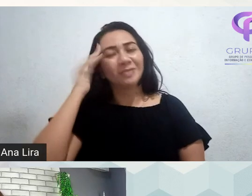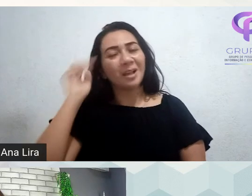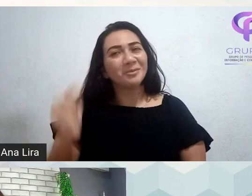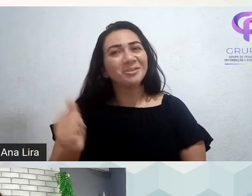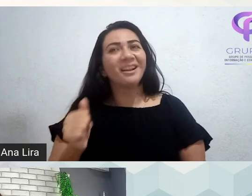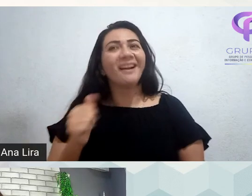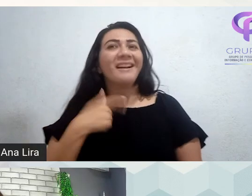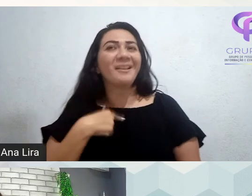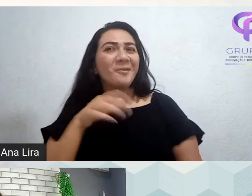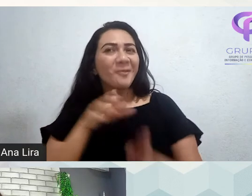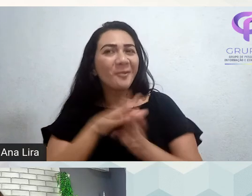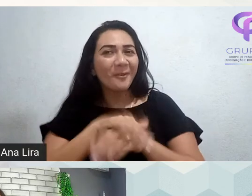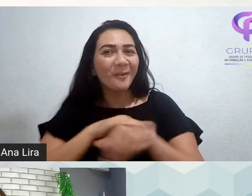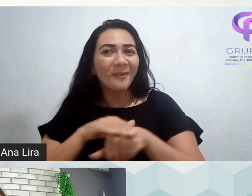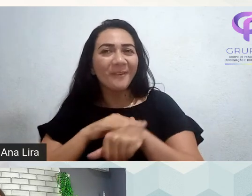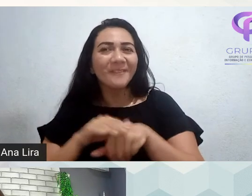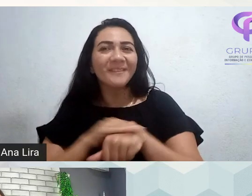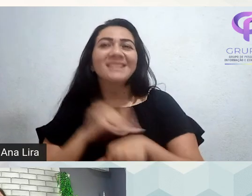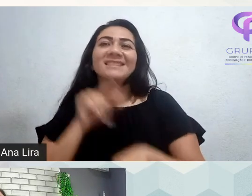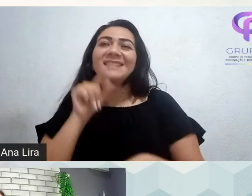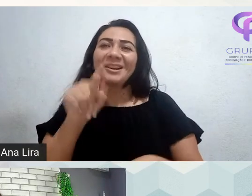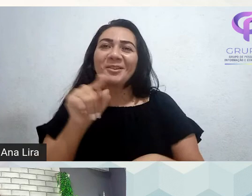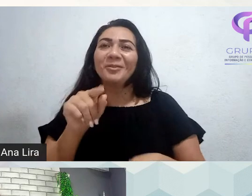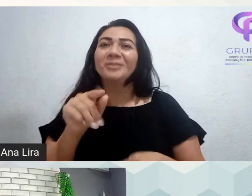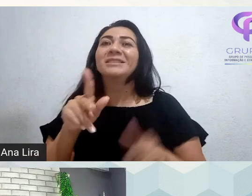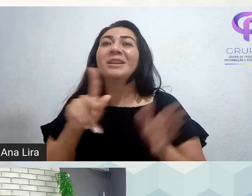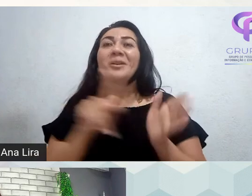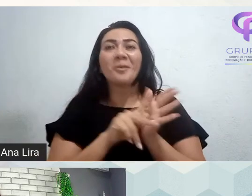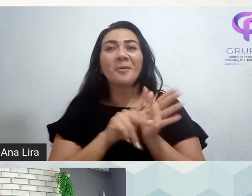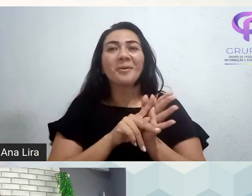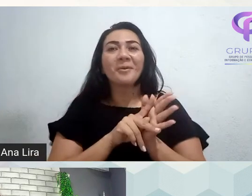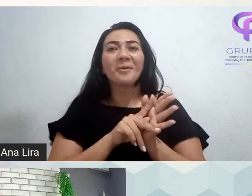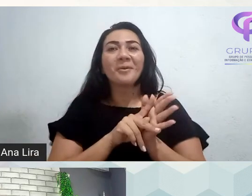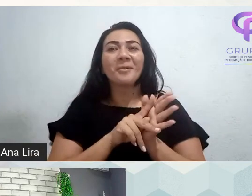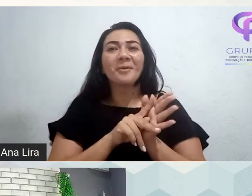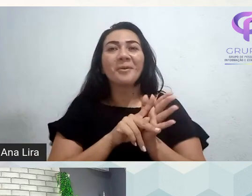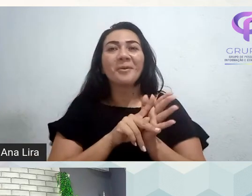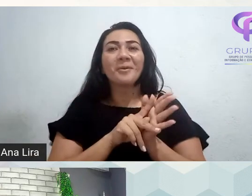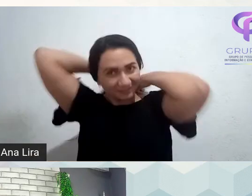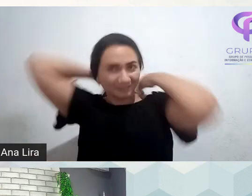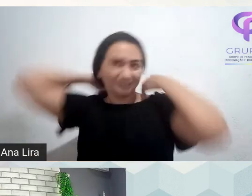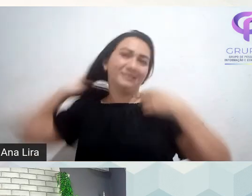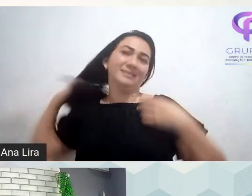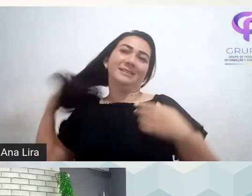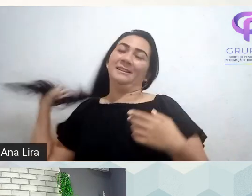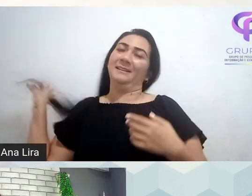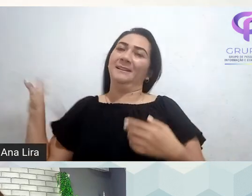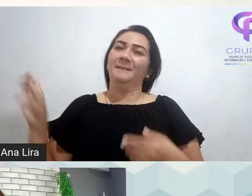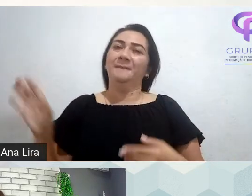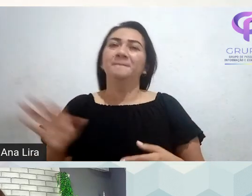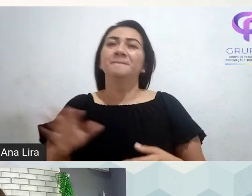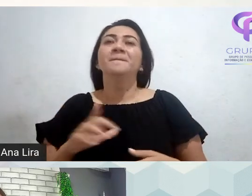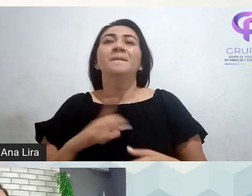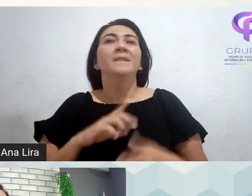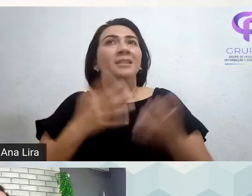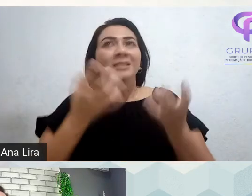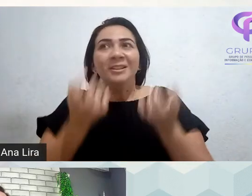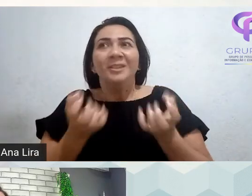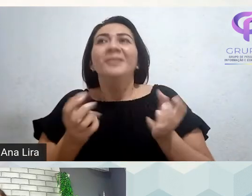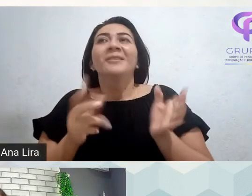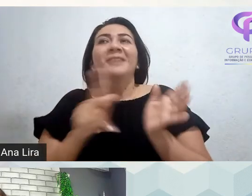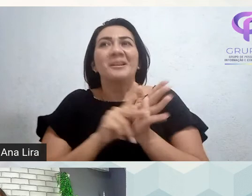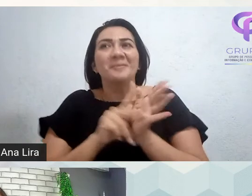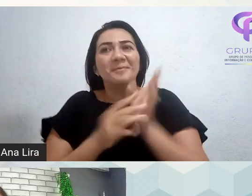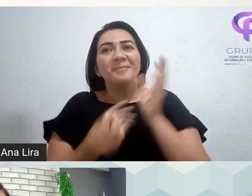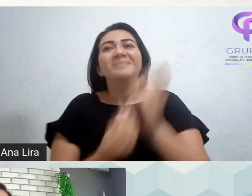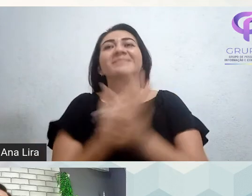ramo de projetos. Eu tenho que captar recursos, porque eu quero colocar também aqui